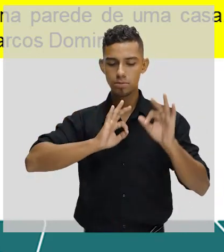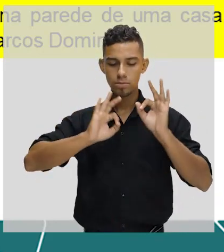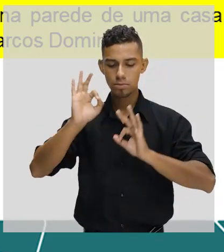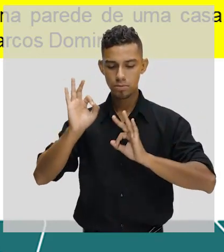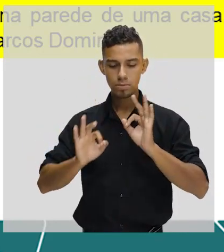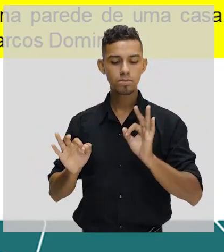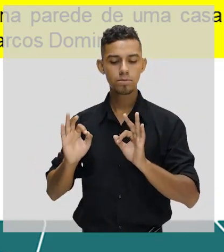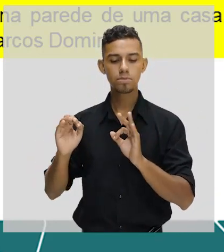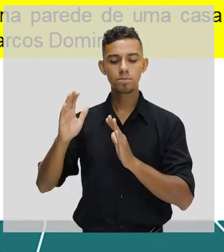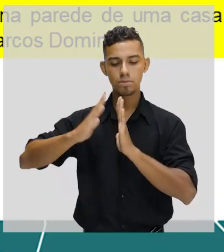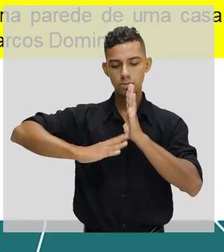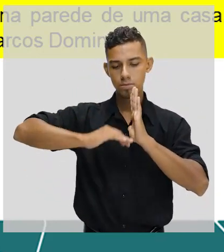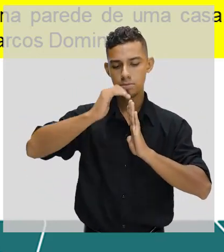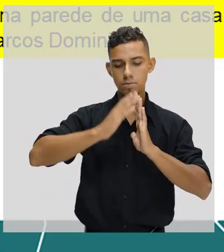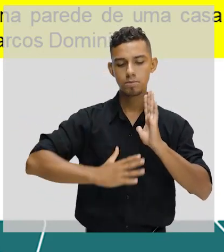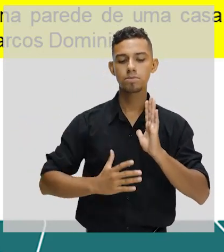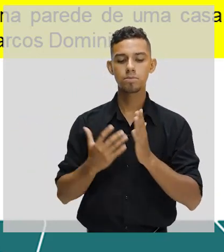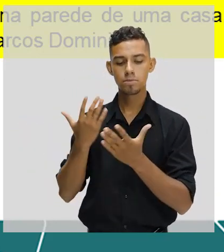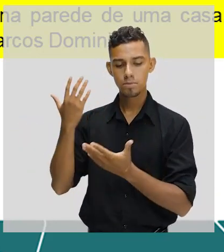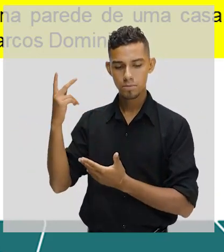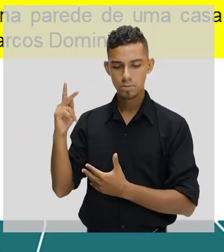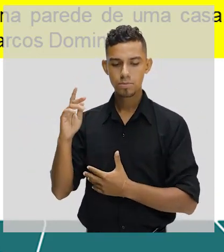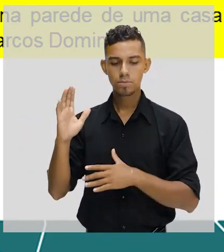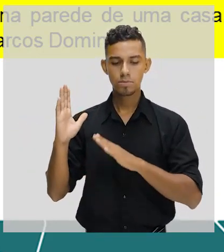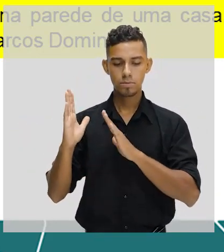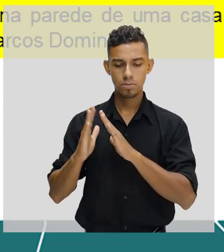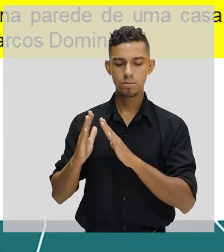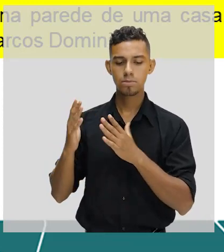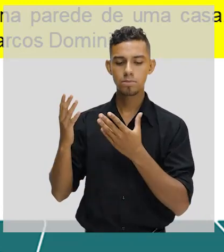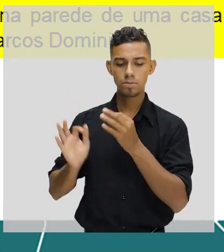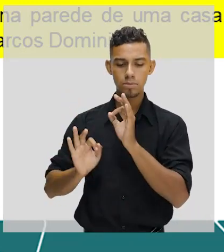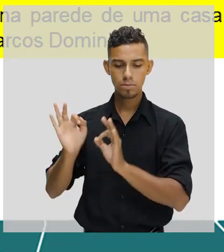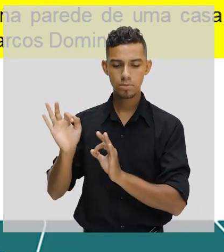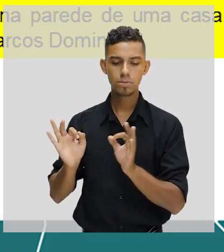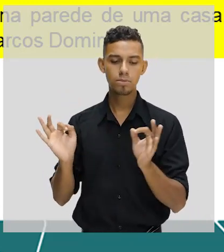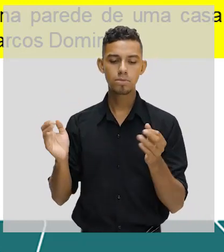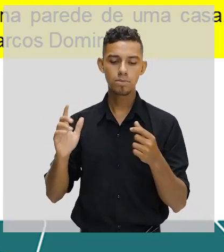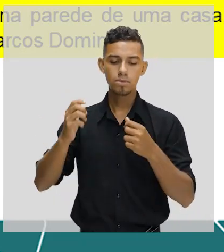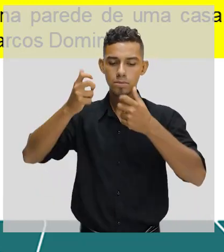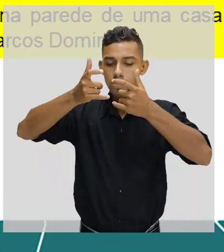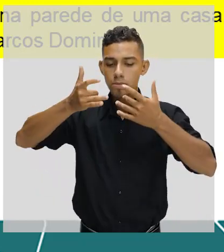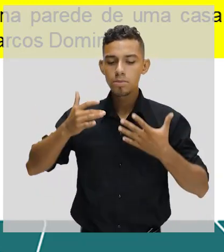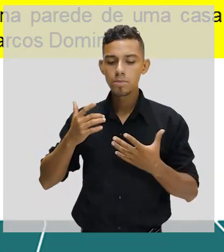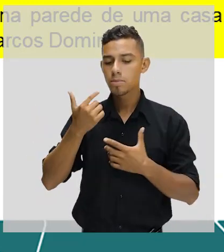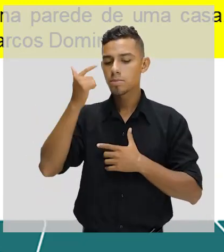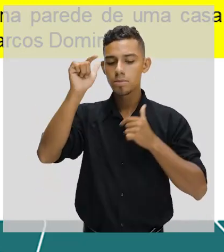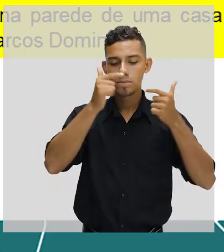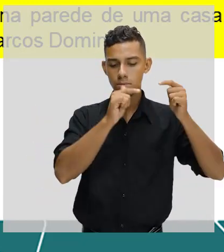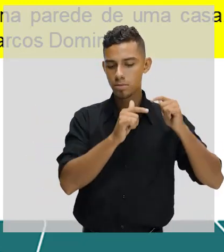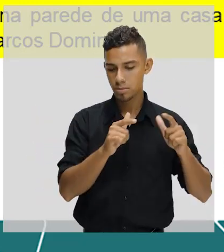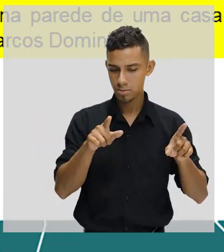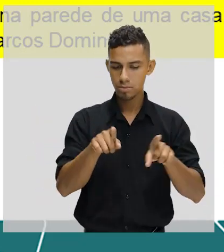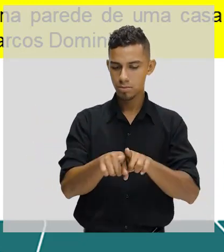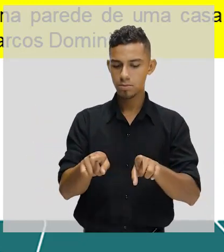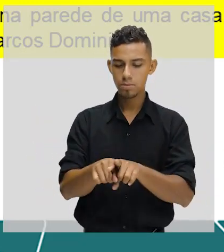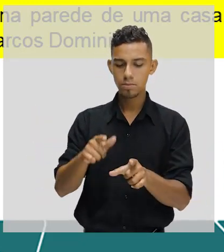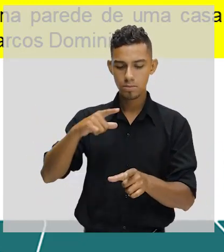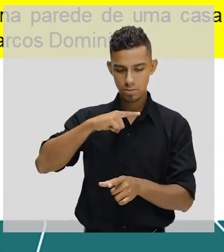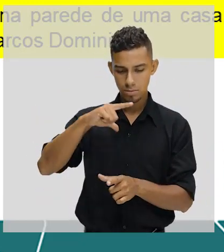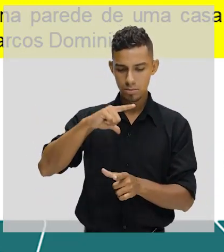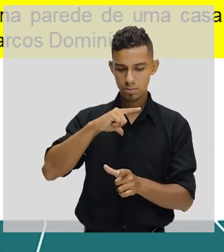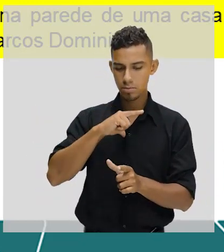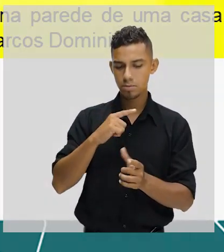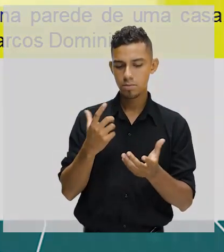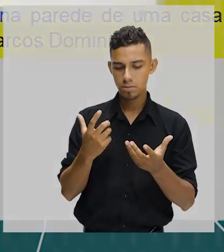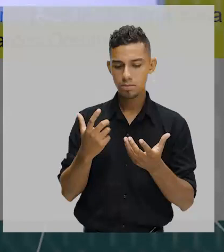depois eu fiz e pintei na parede do meu irmão, na casa dele, né, e é justamente para expressar outras mídias. Né, quando você tem a ilustração fora